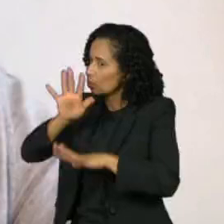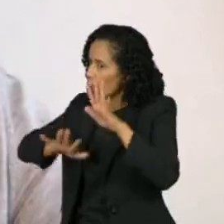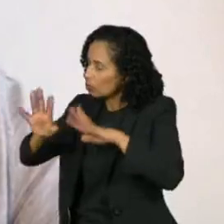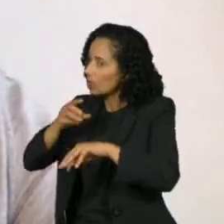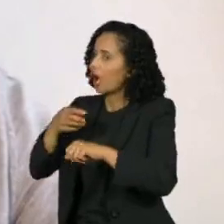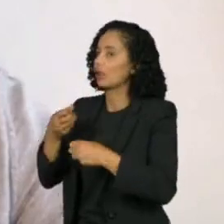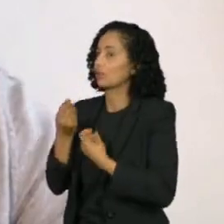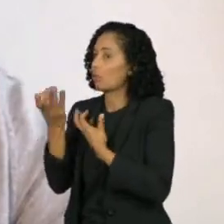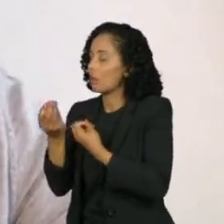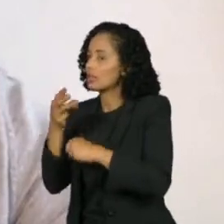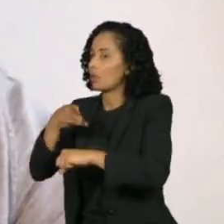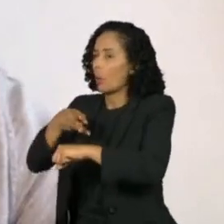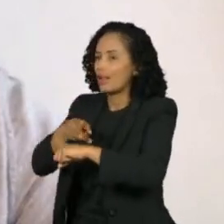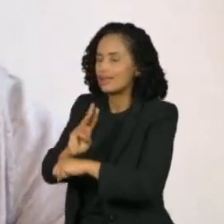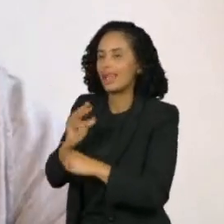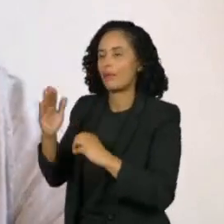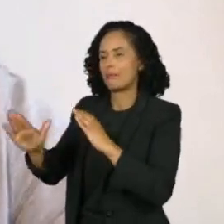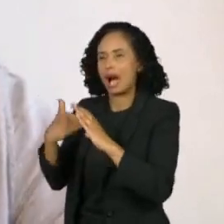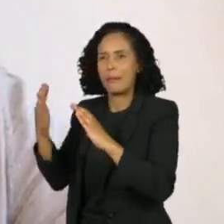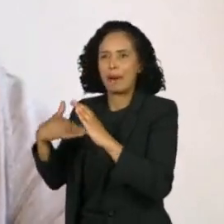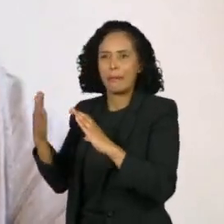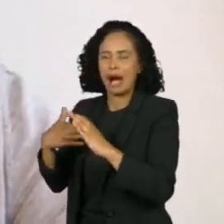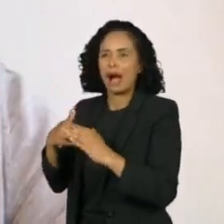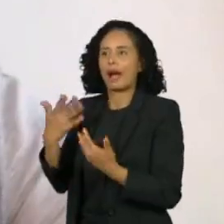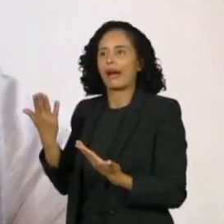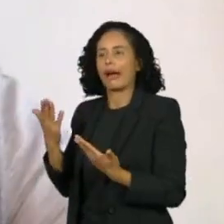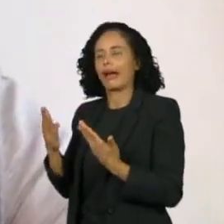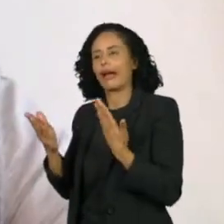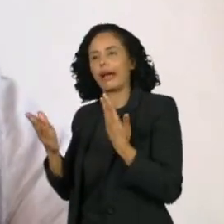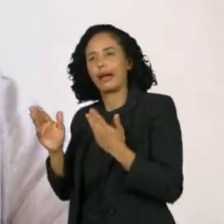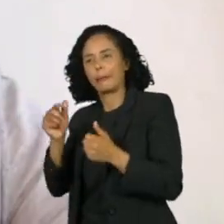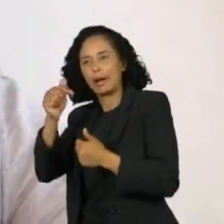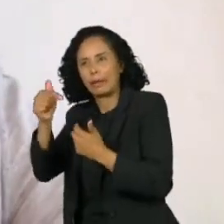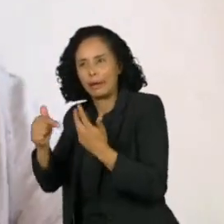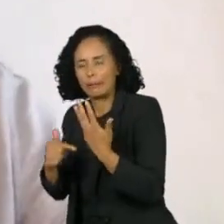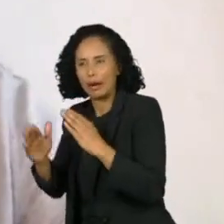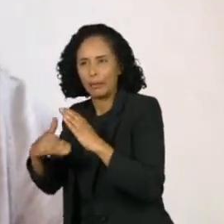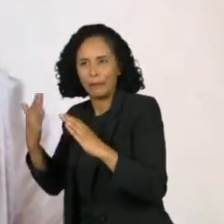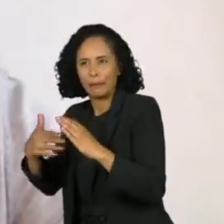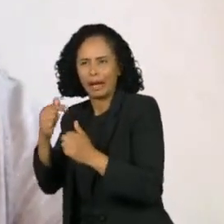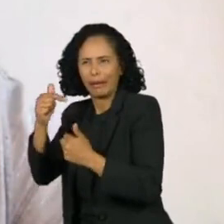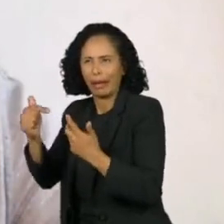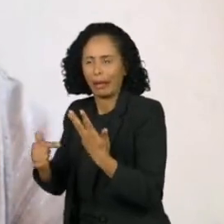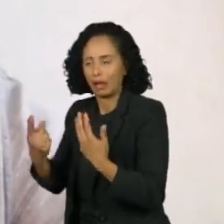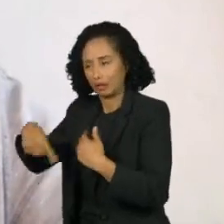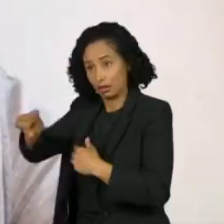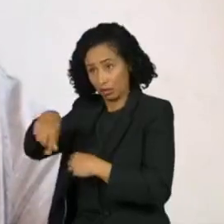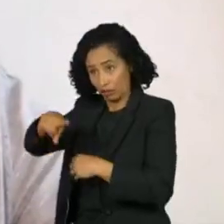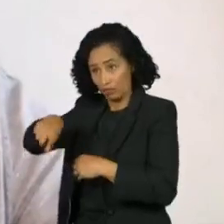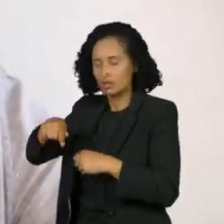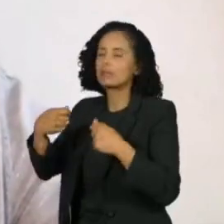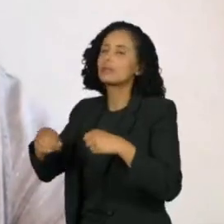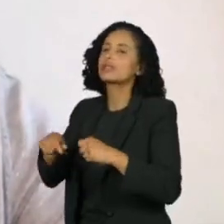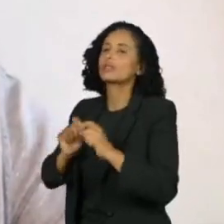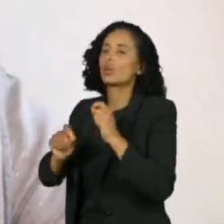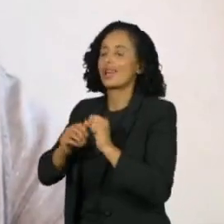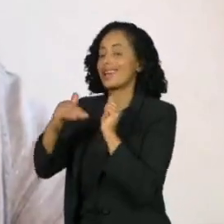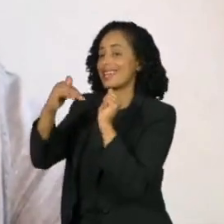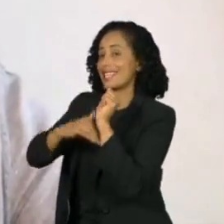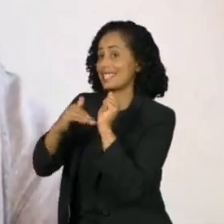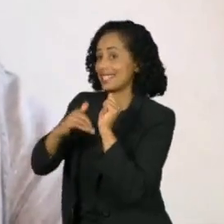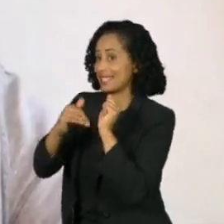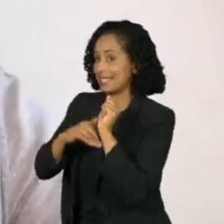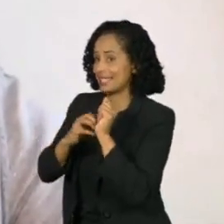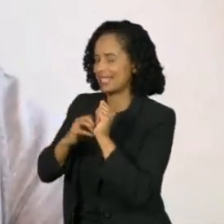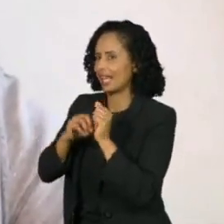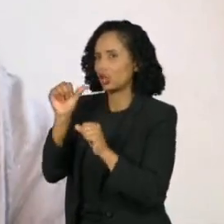por telefone ou qualquer outro meio de comunicação. Segundo ponto importante, troque suas senhas regularmente e não os anote em papel, pelo